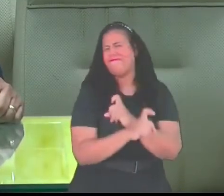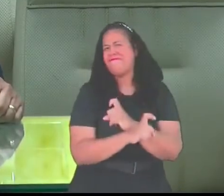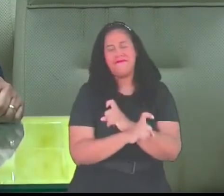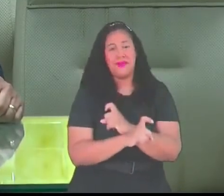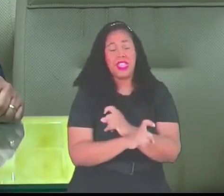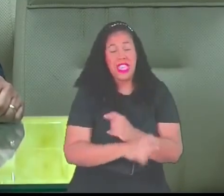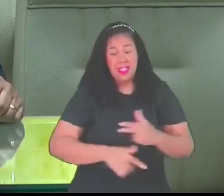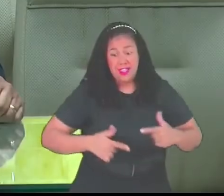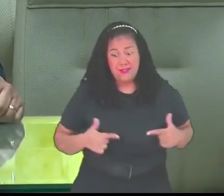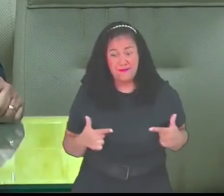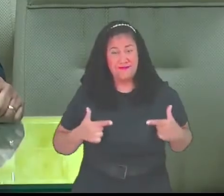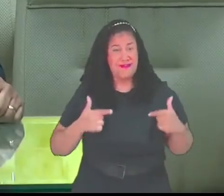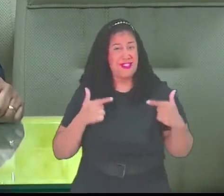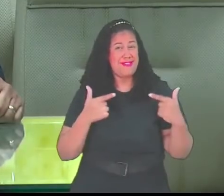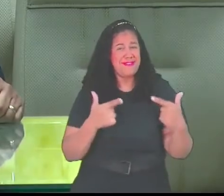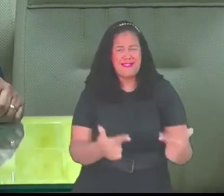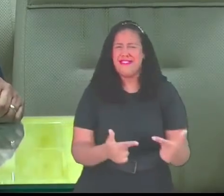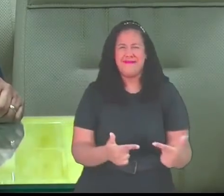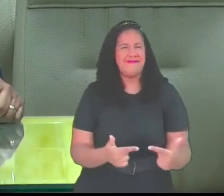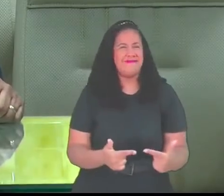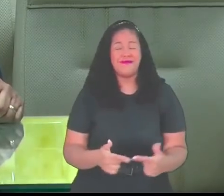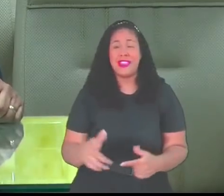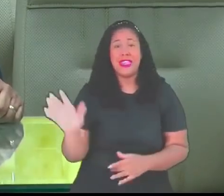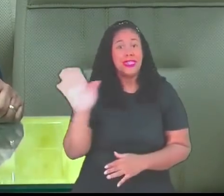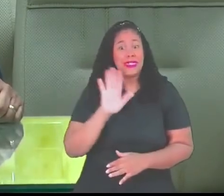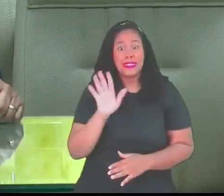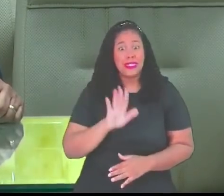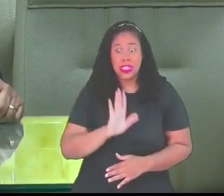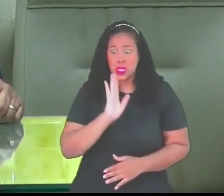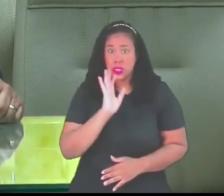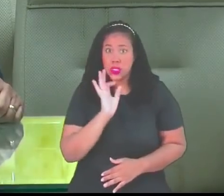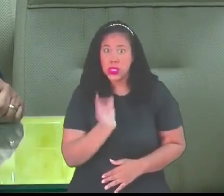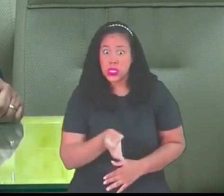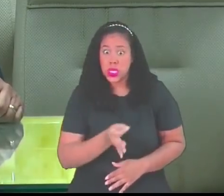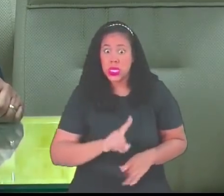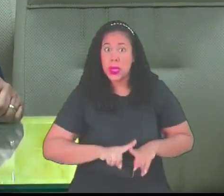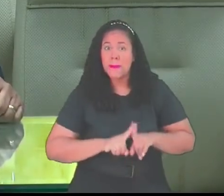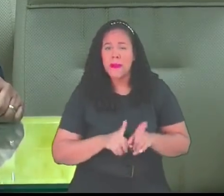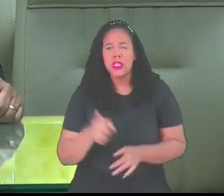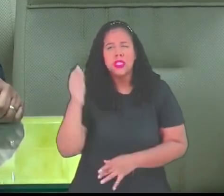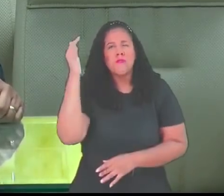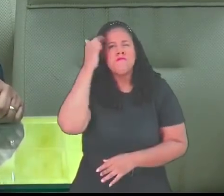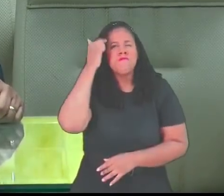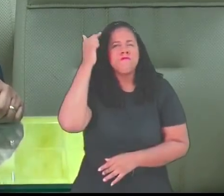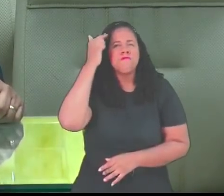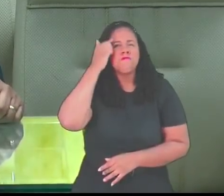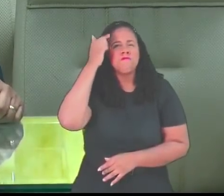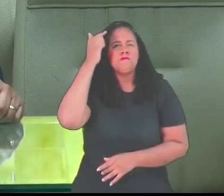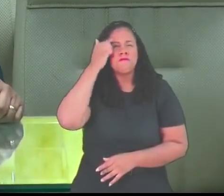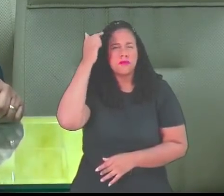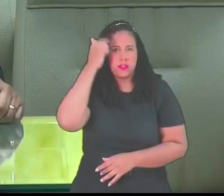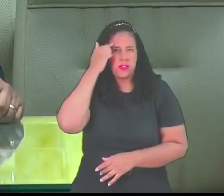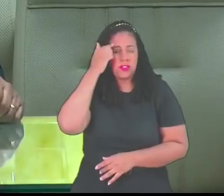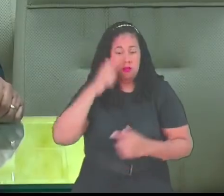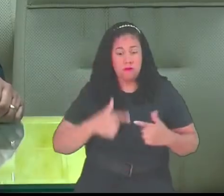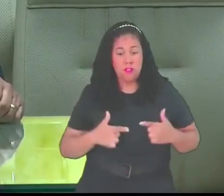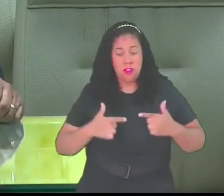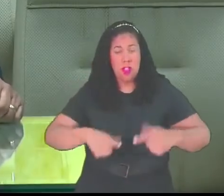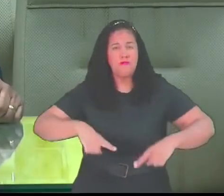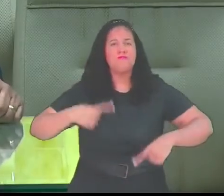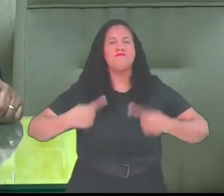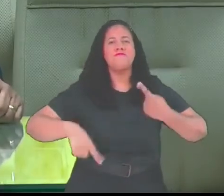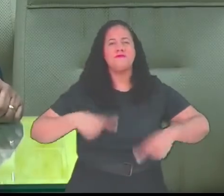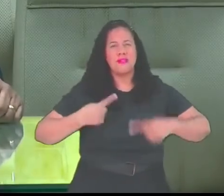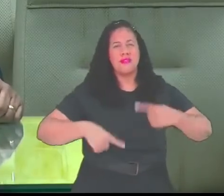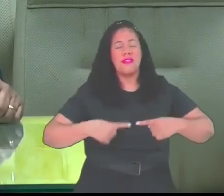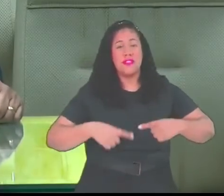Uma guerra declarada, não bélica, mas uma guerra psicológica, uma guerra política, uma